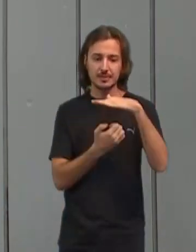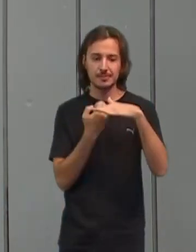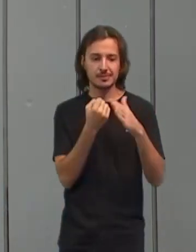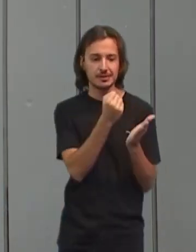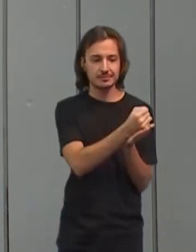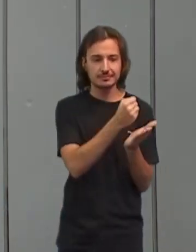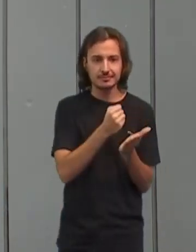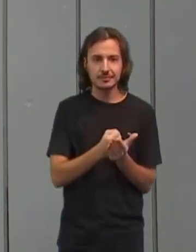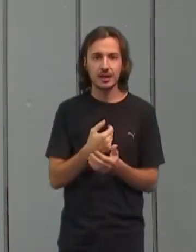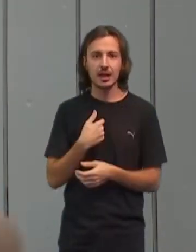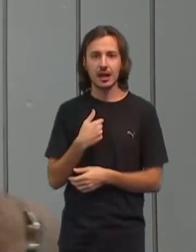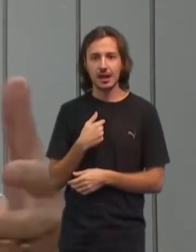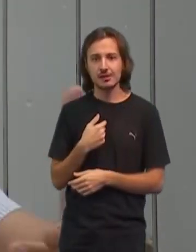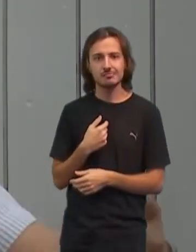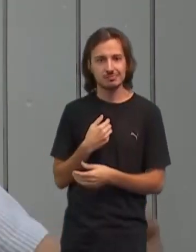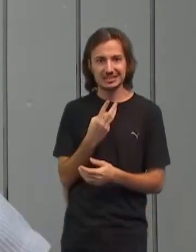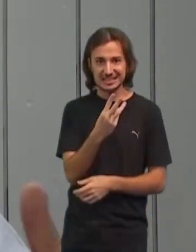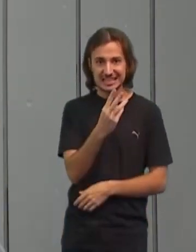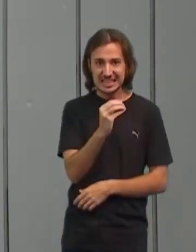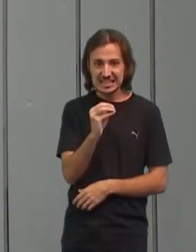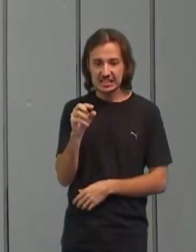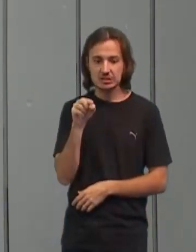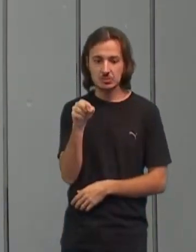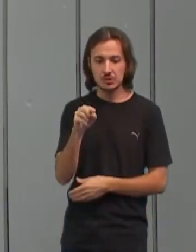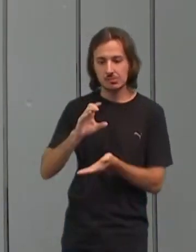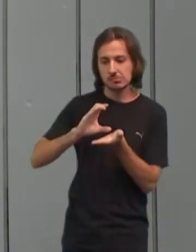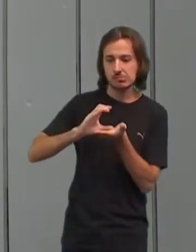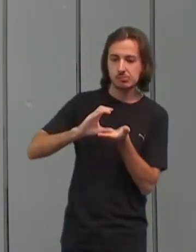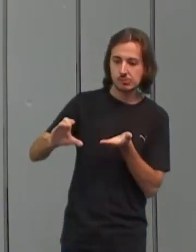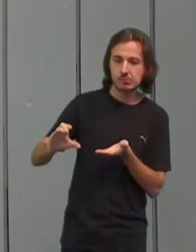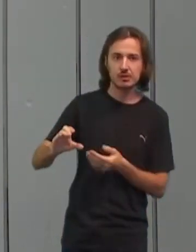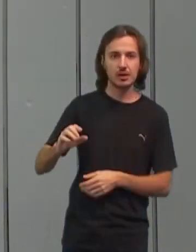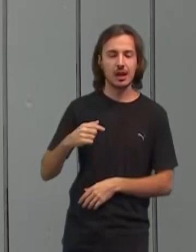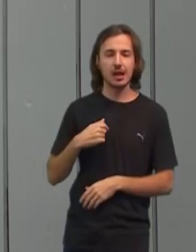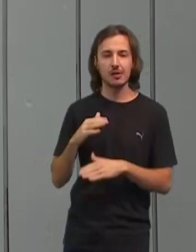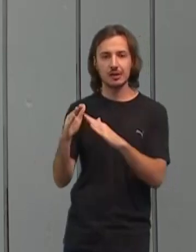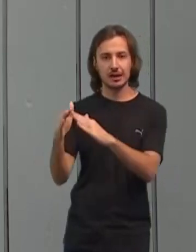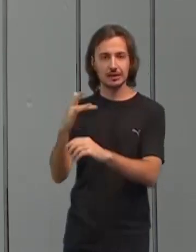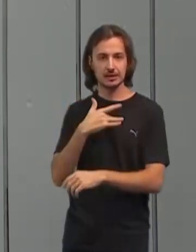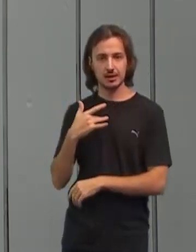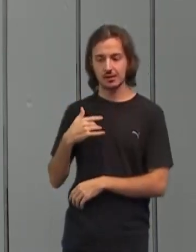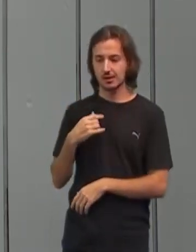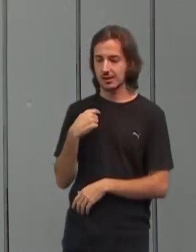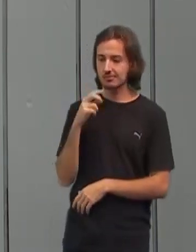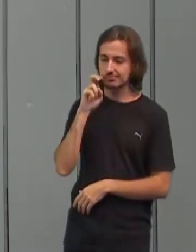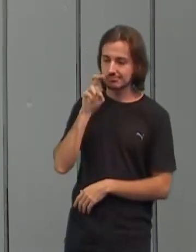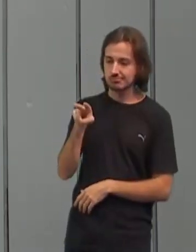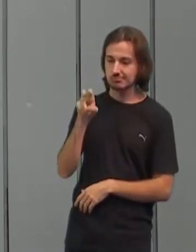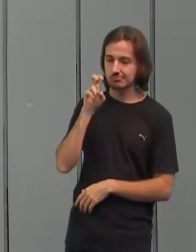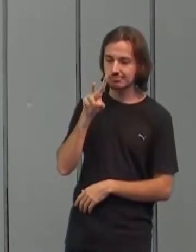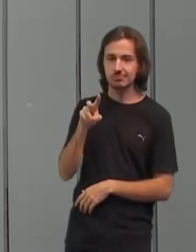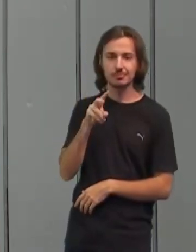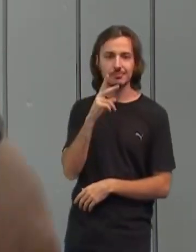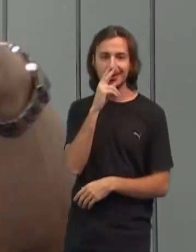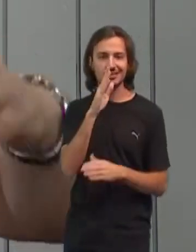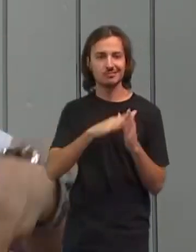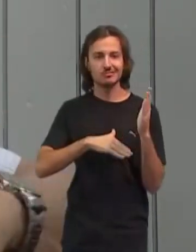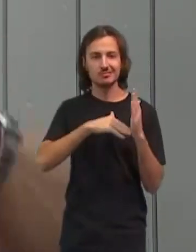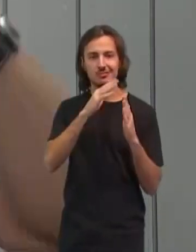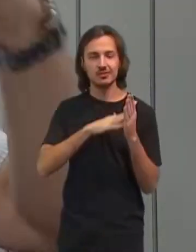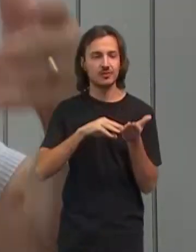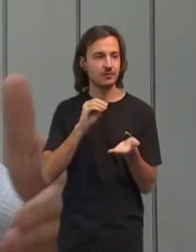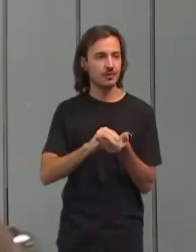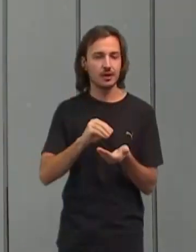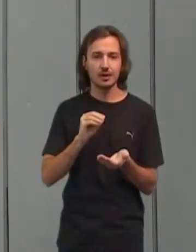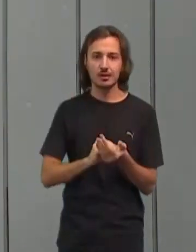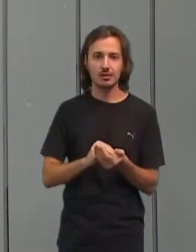eu passo todo dia no Santos Dumont ali e vejo aquela UBS toda suja. Não é suja, mas toda feia, sem pintura. Lá tem uma fisioterapia que é